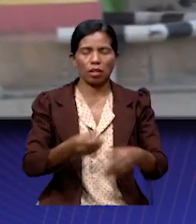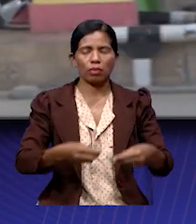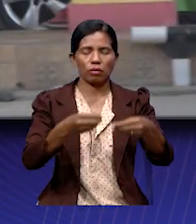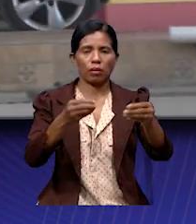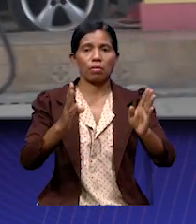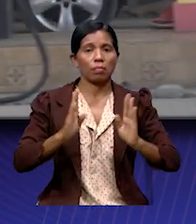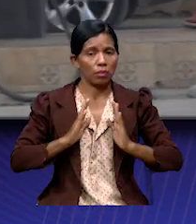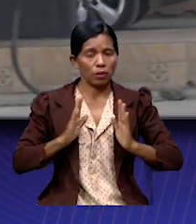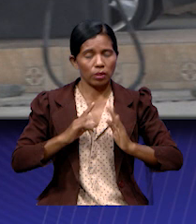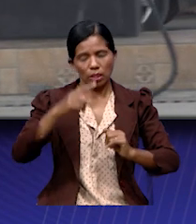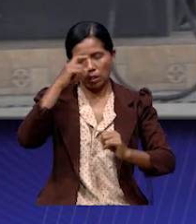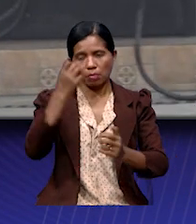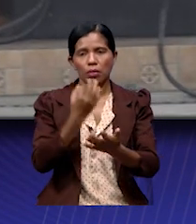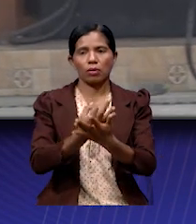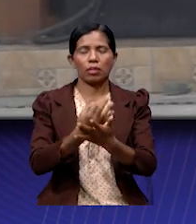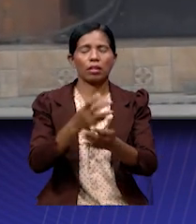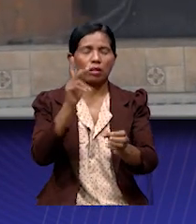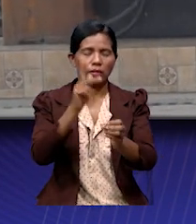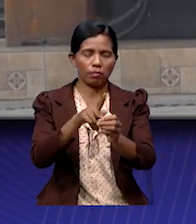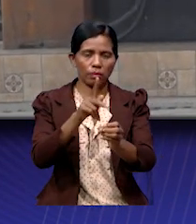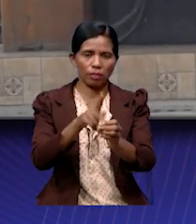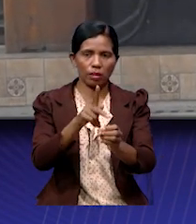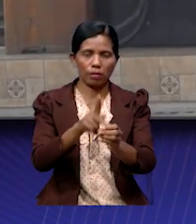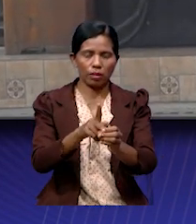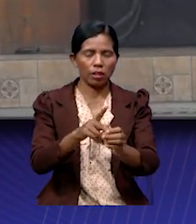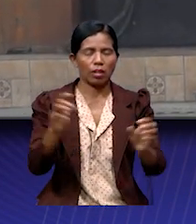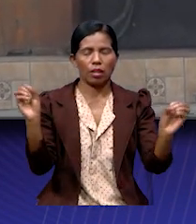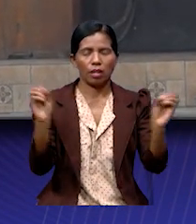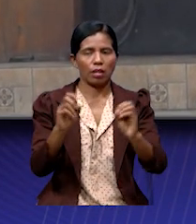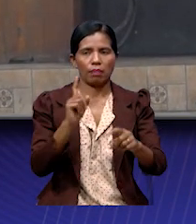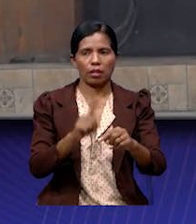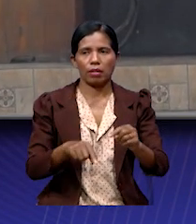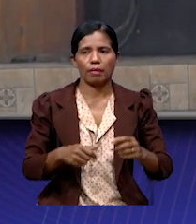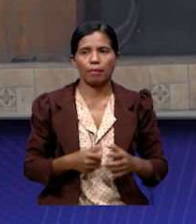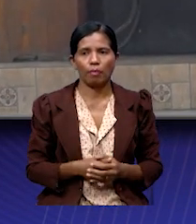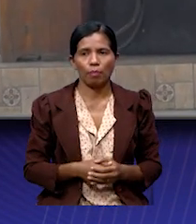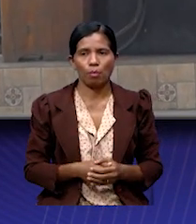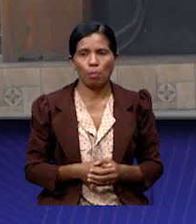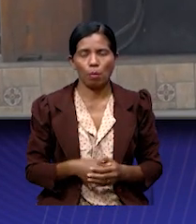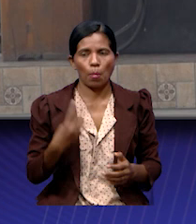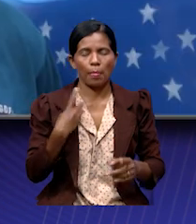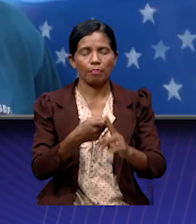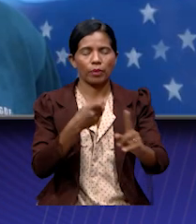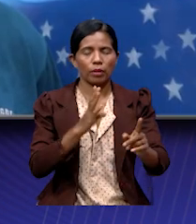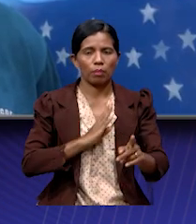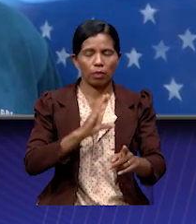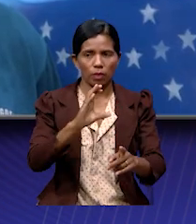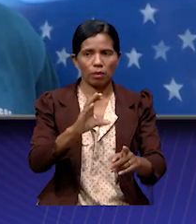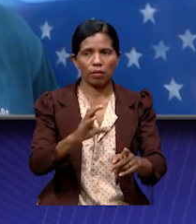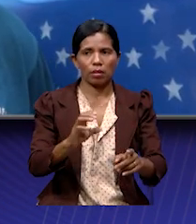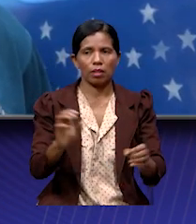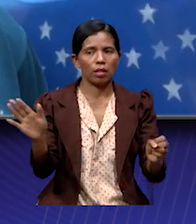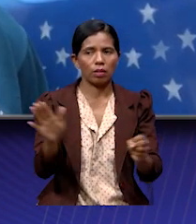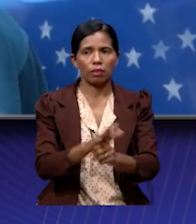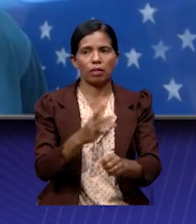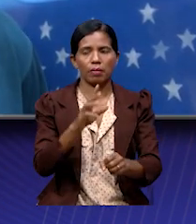tamba osang ato ense combustível de mos la to. pues ami usi boko maine ami tula lana kono pali na lima